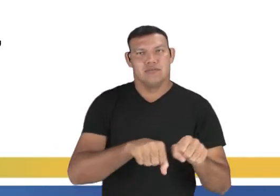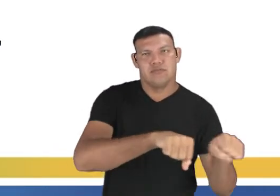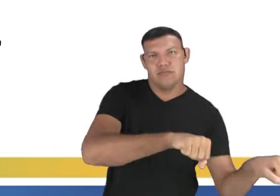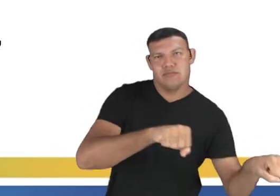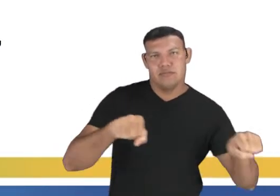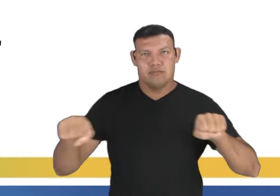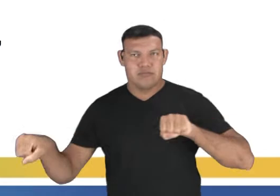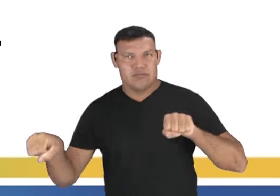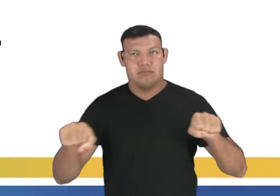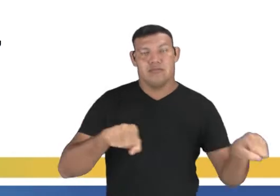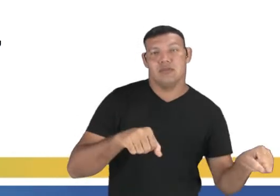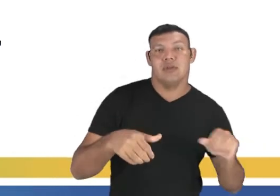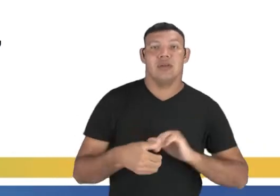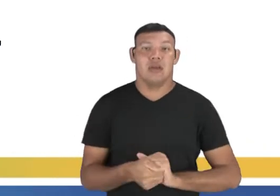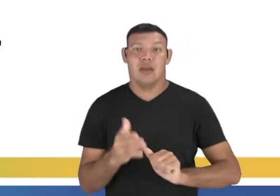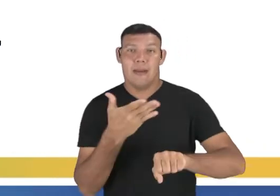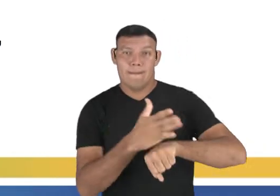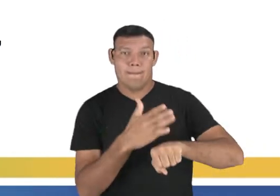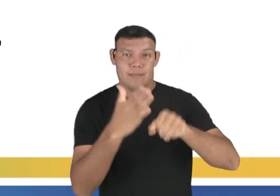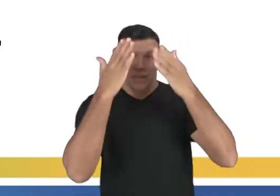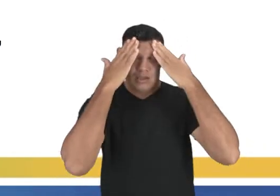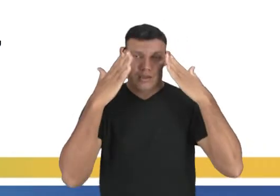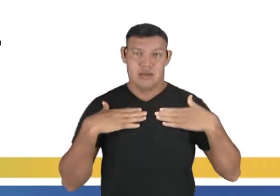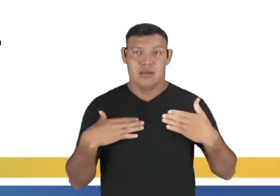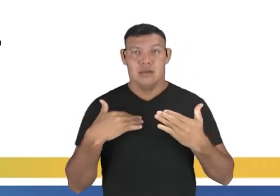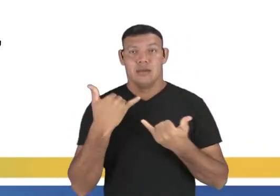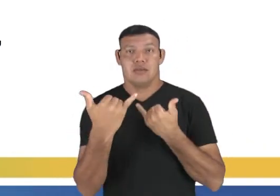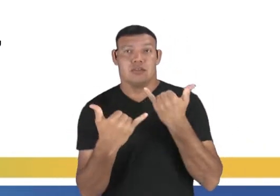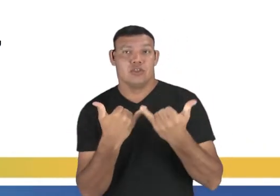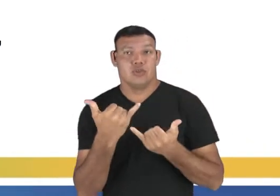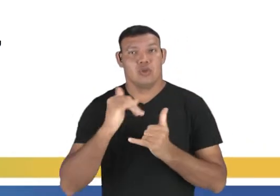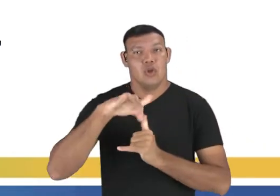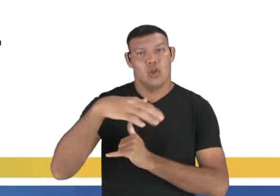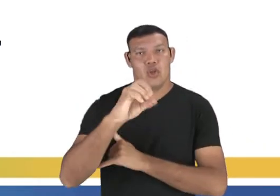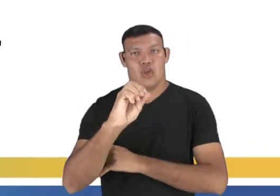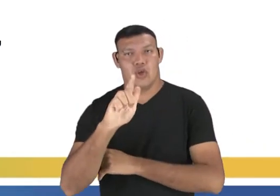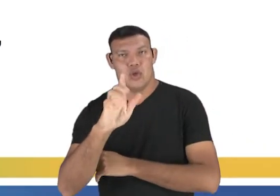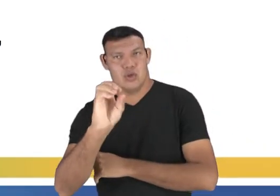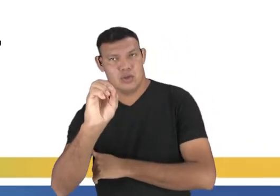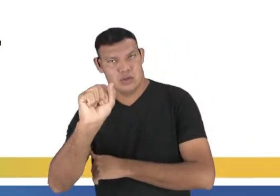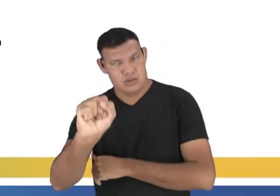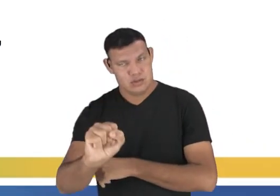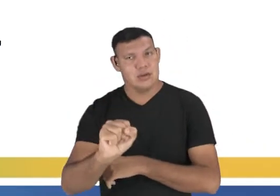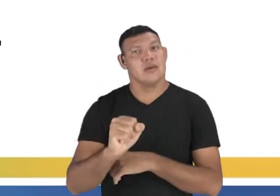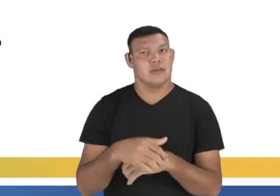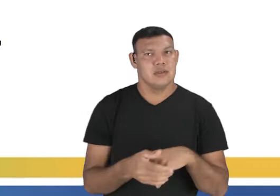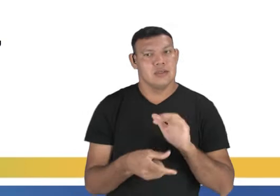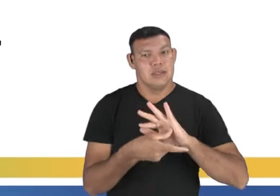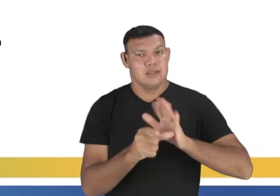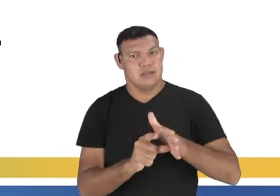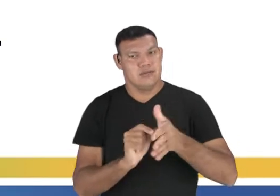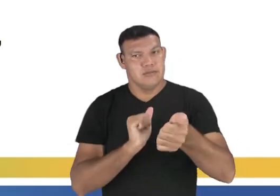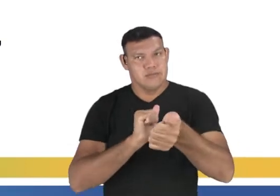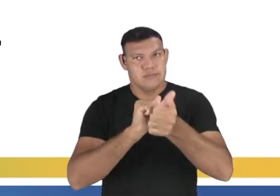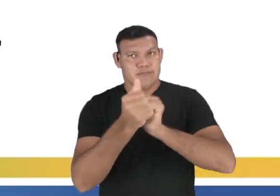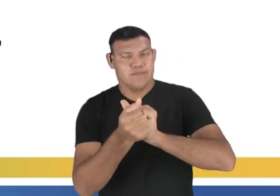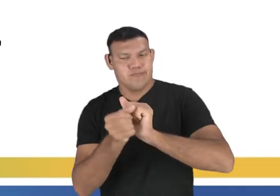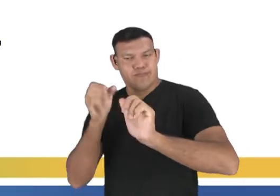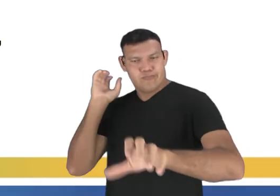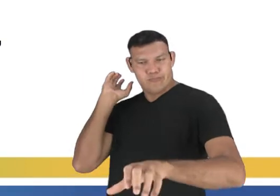vários outros. As práticas corporais de jogos já envolvem jogos pré-desportivos, que é